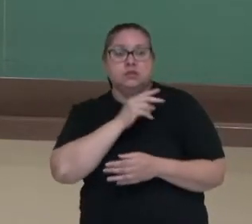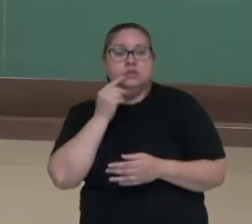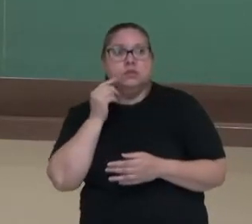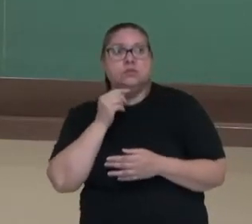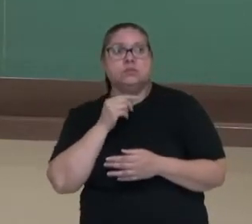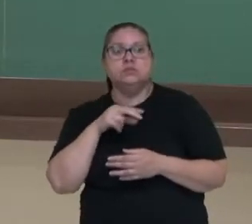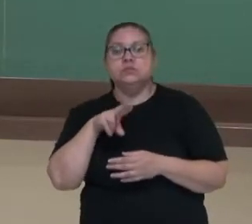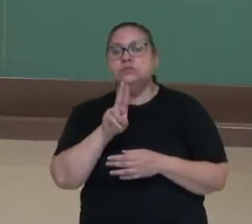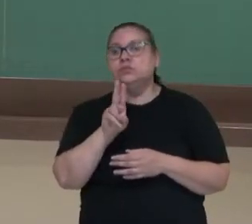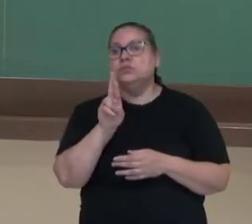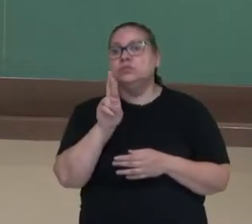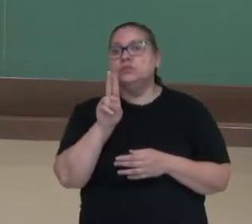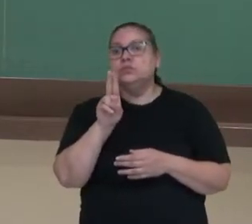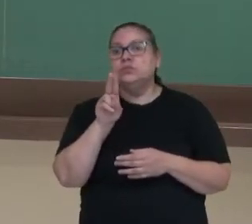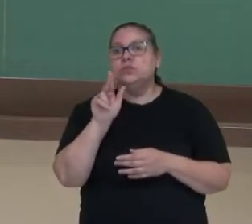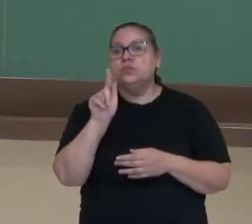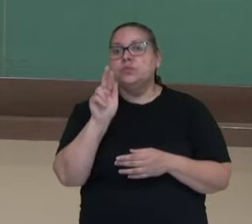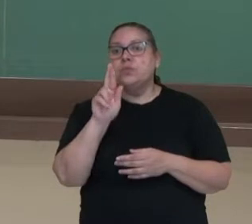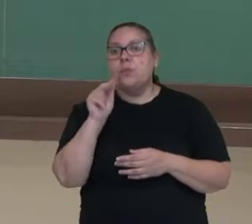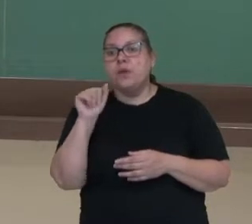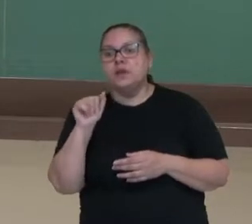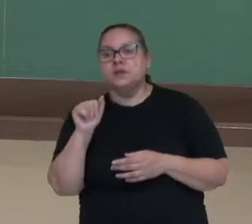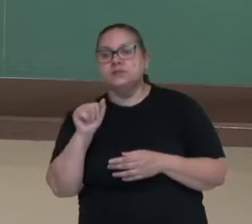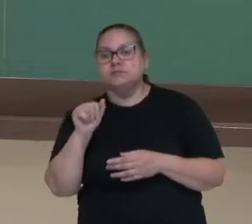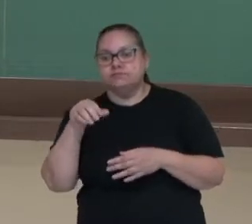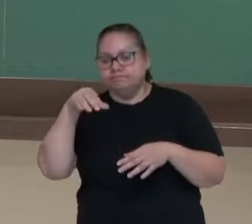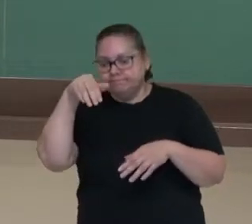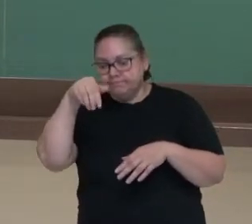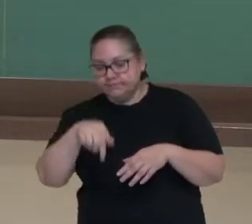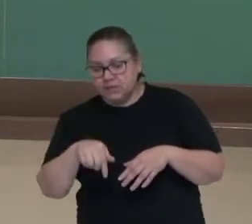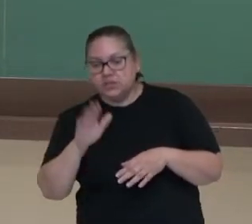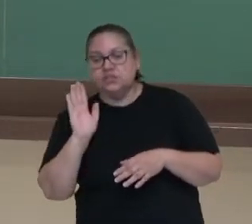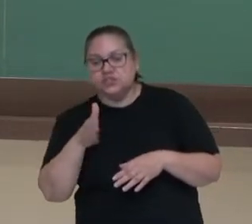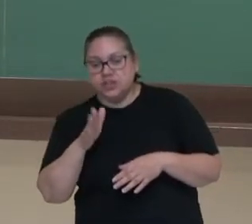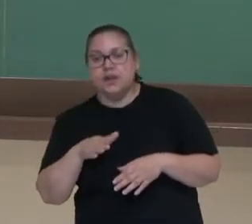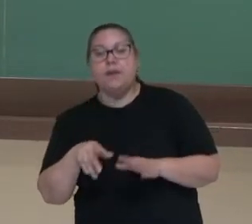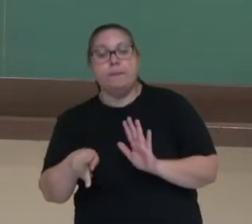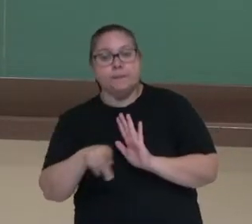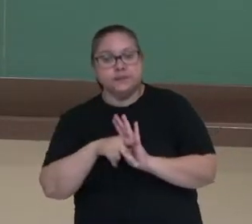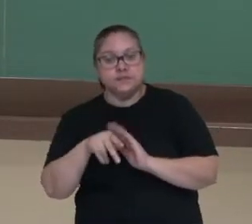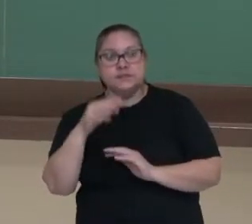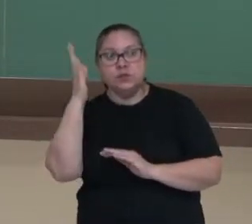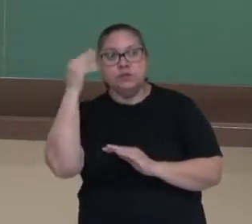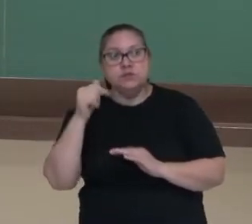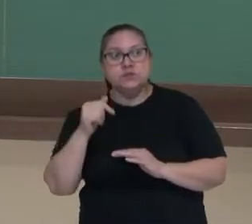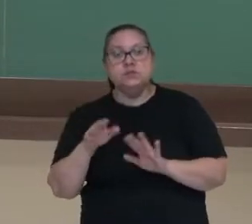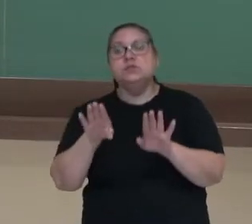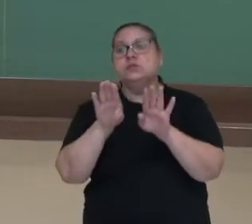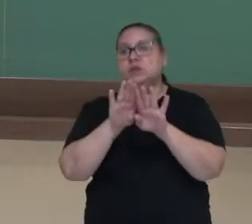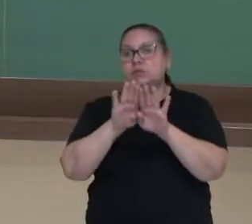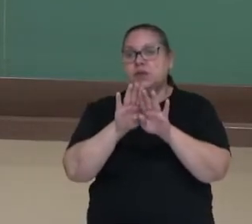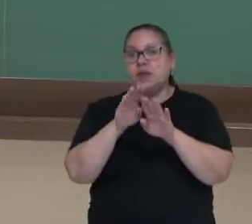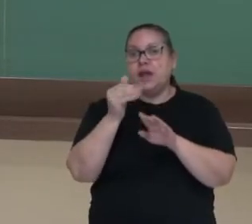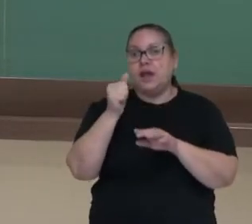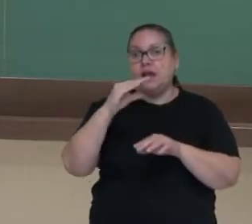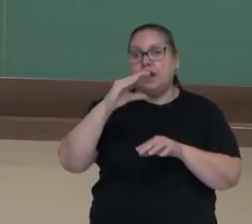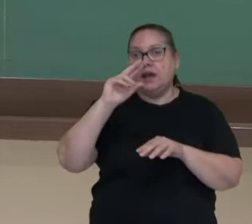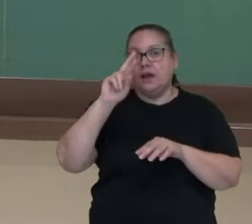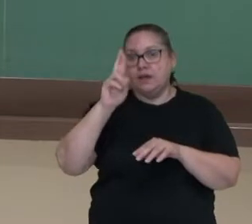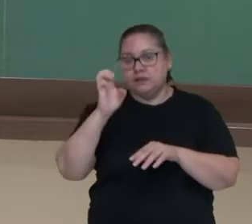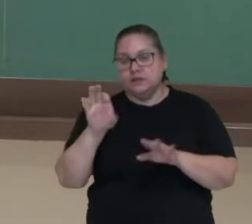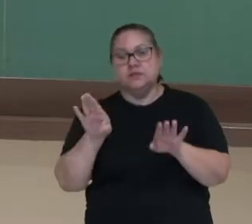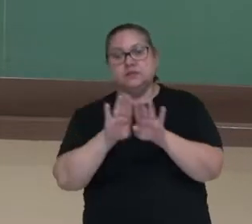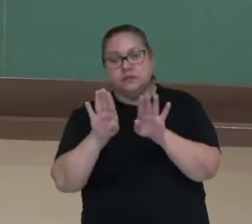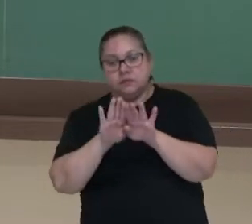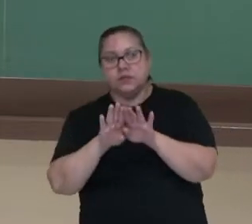Uruguai, província cisplatina, também já foi do Brasil, e o Acre foi comprado durante o período